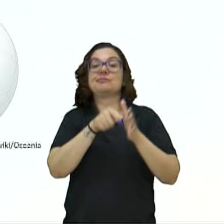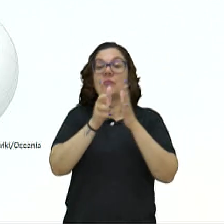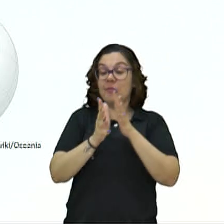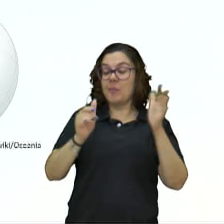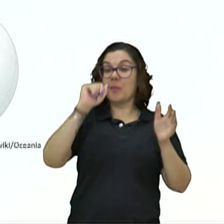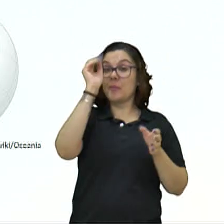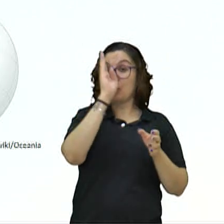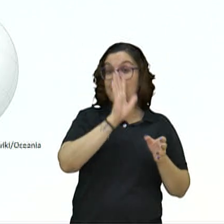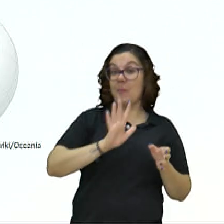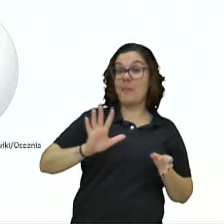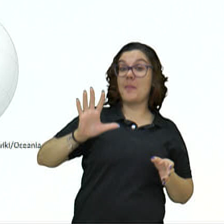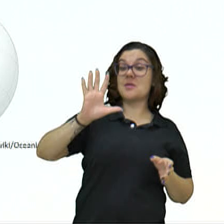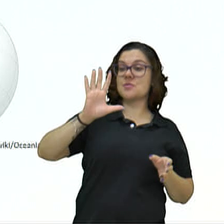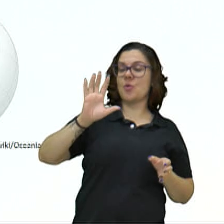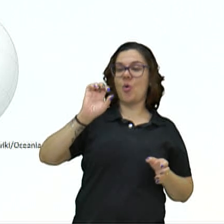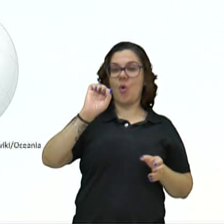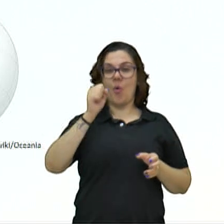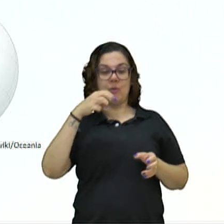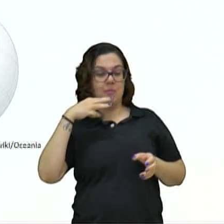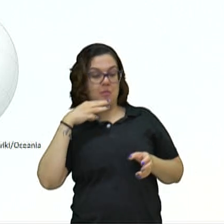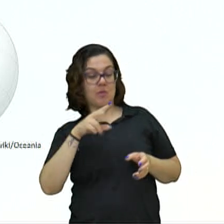tem 8514876